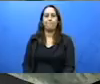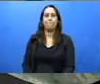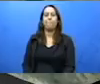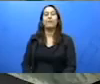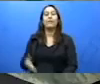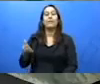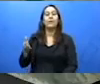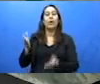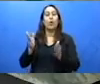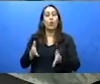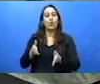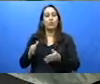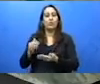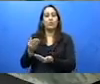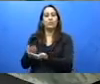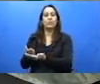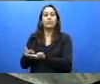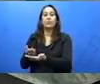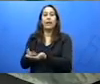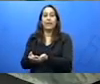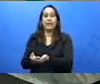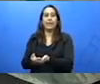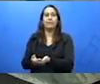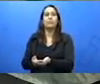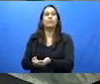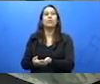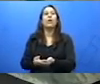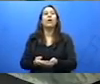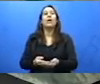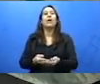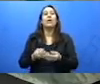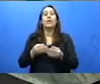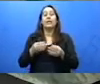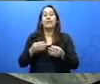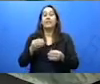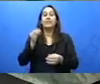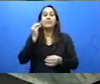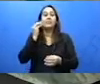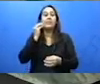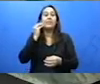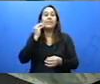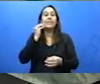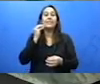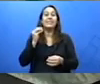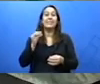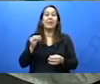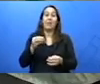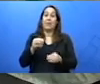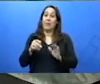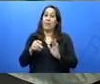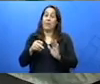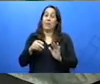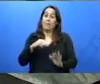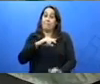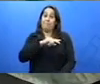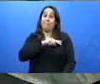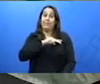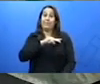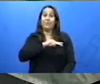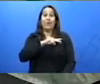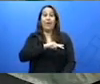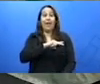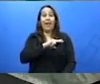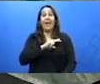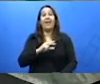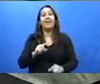Na aula de hoje estudaremos relato de experiência pessoal. Nome grande, né? Mas é coisa simples.